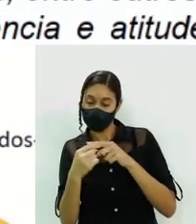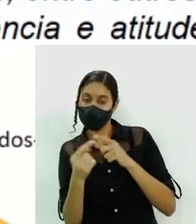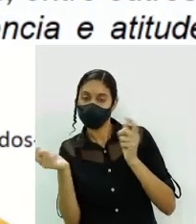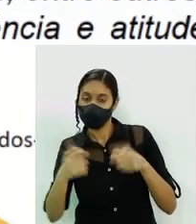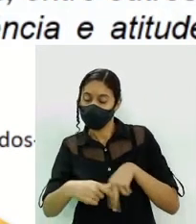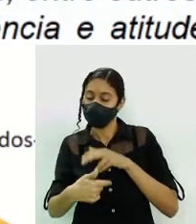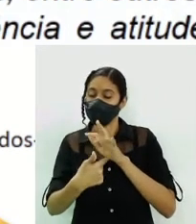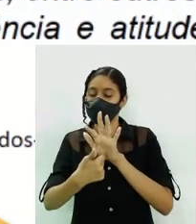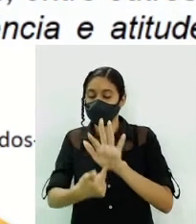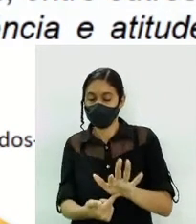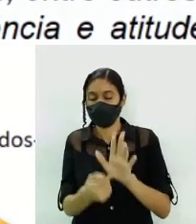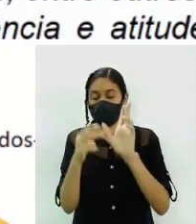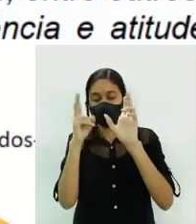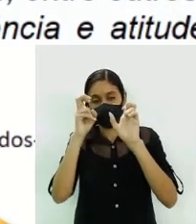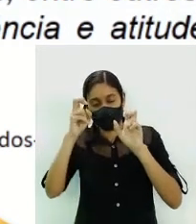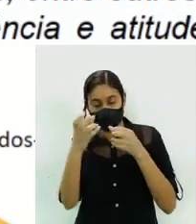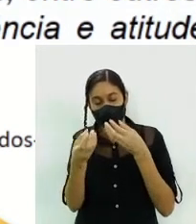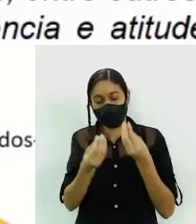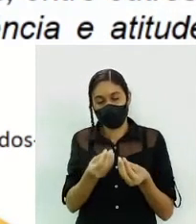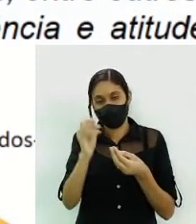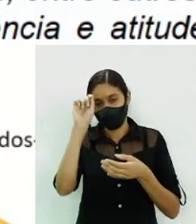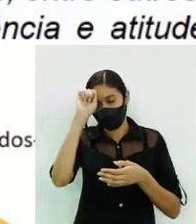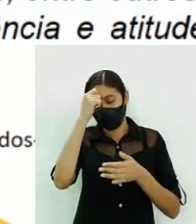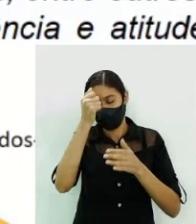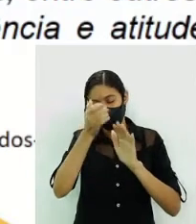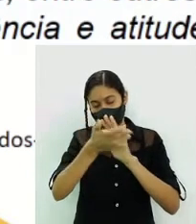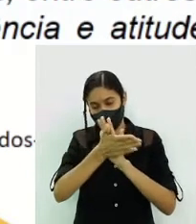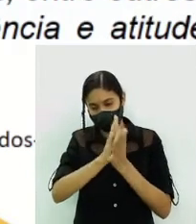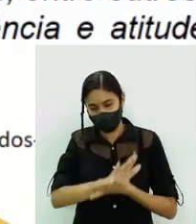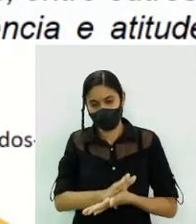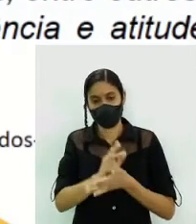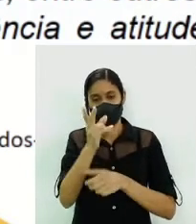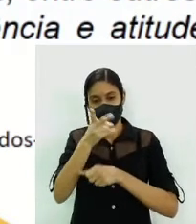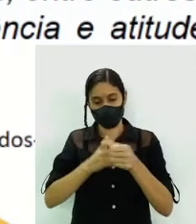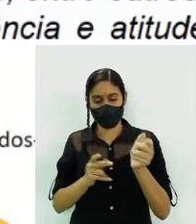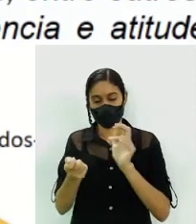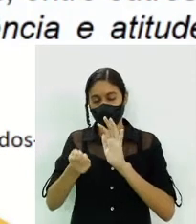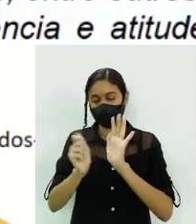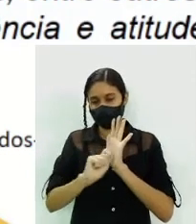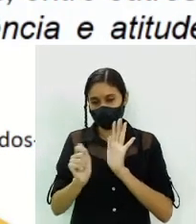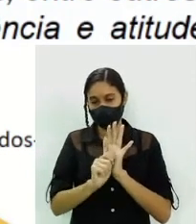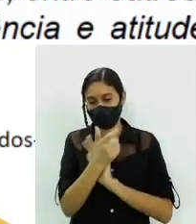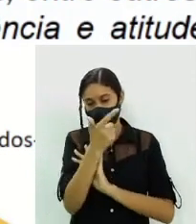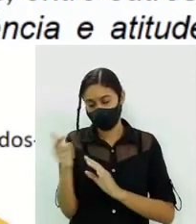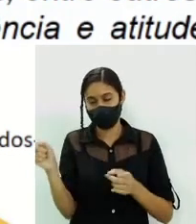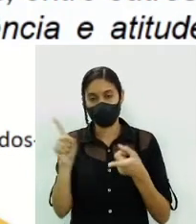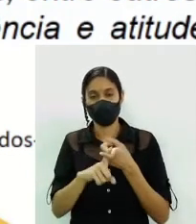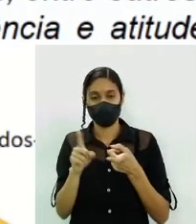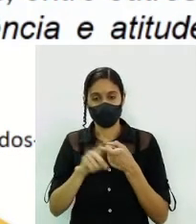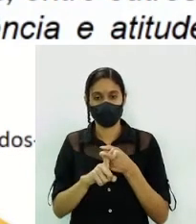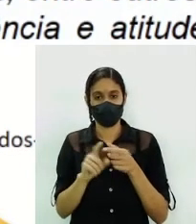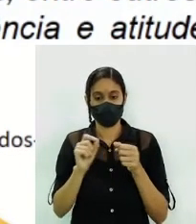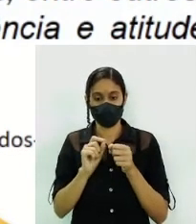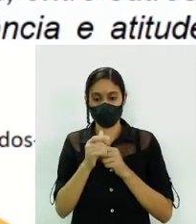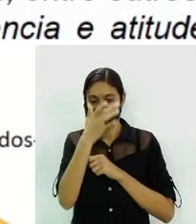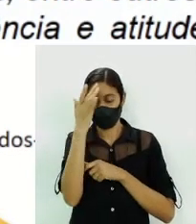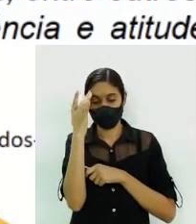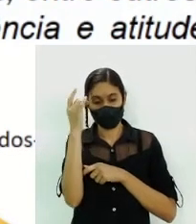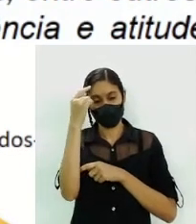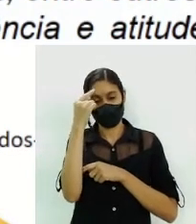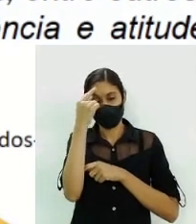criticamente temas como racismo, violência, drogas, entre outros, despertando a plateia